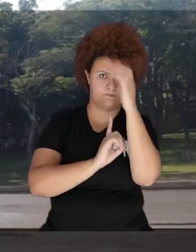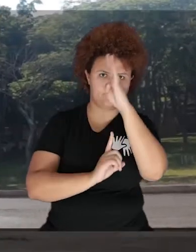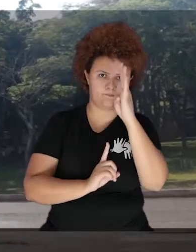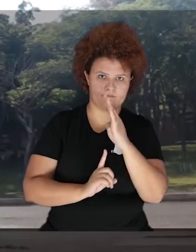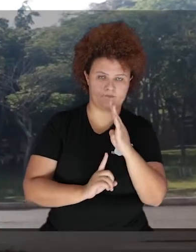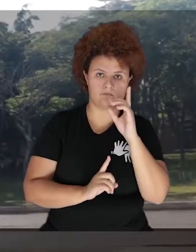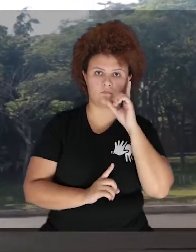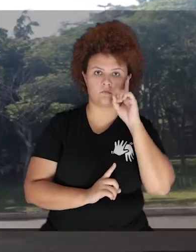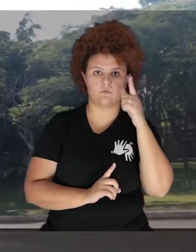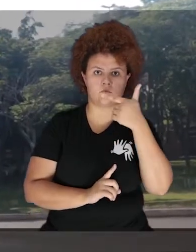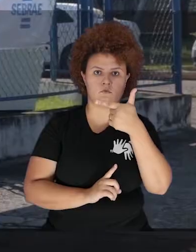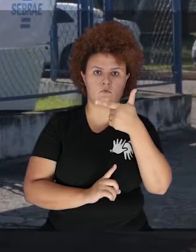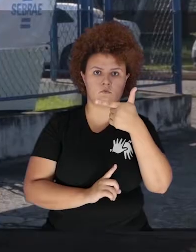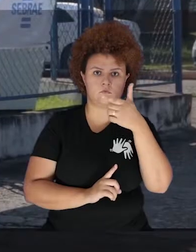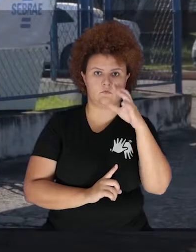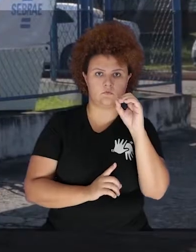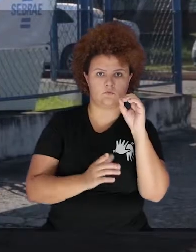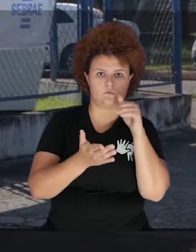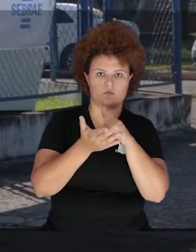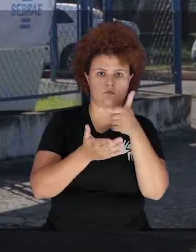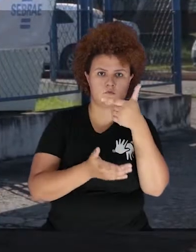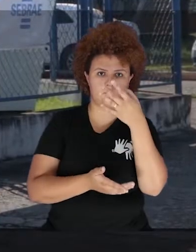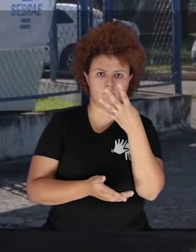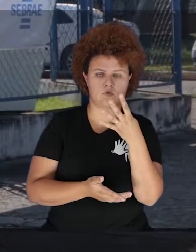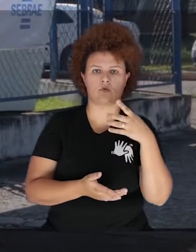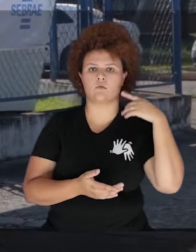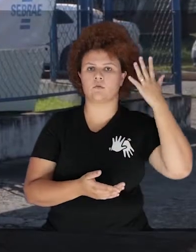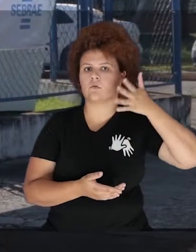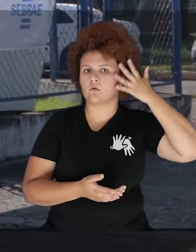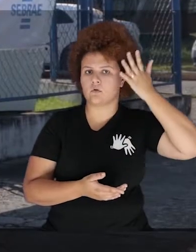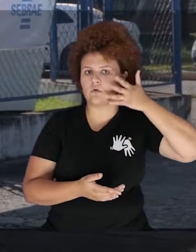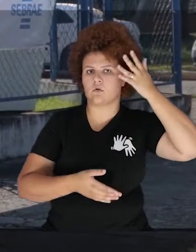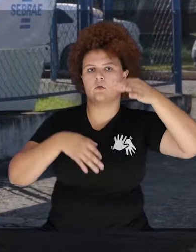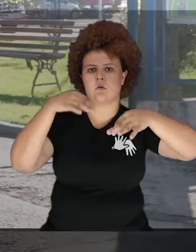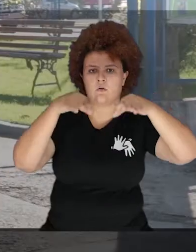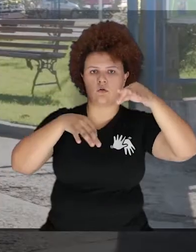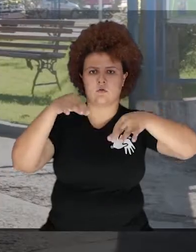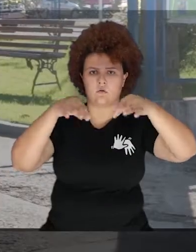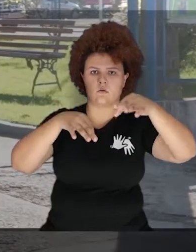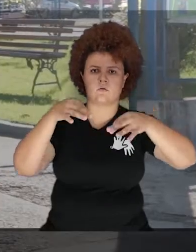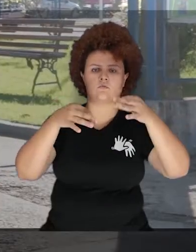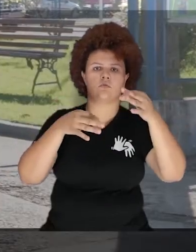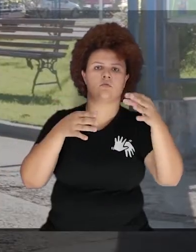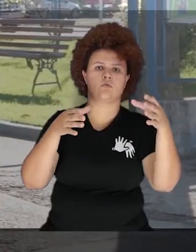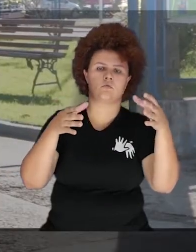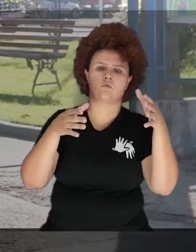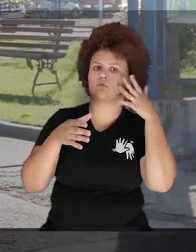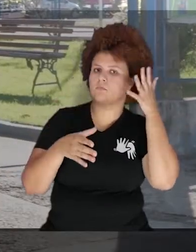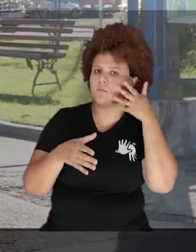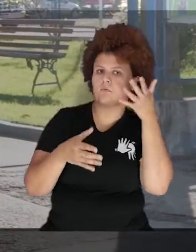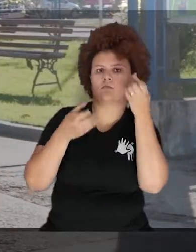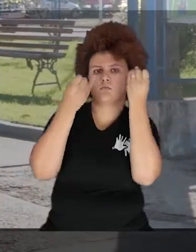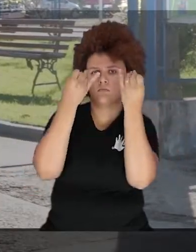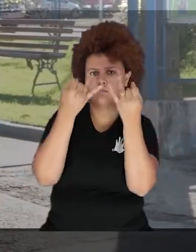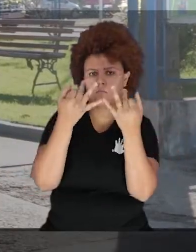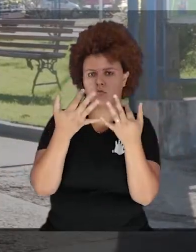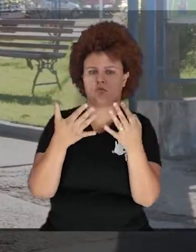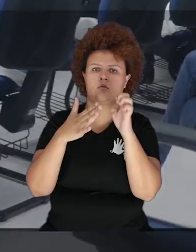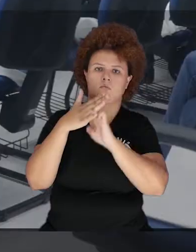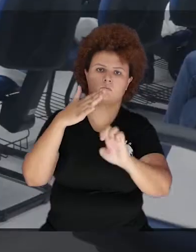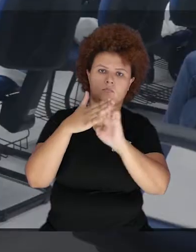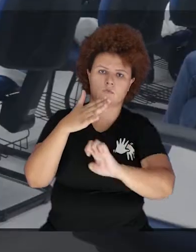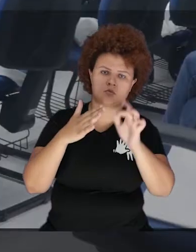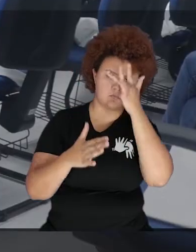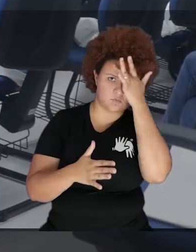De 20 a 24 de maio, o SEBRAE promoveu diversas palestras, oficinas e consultoria para a Semana do MEI, Microempreendedor